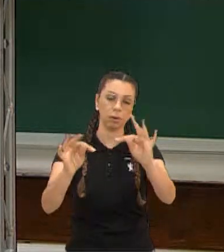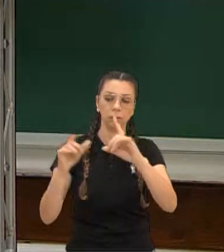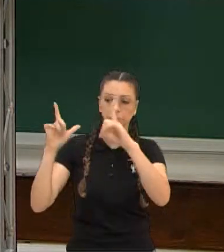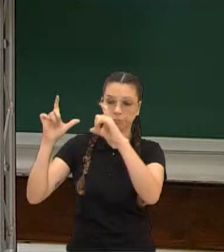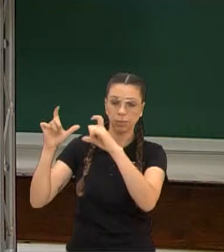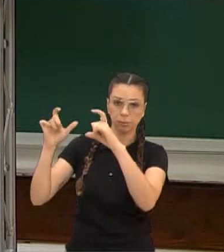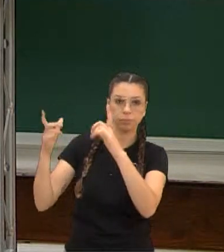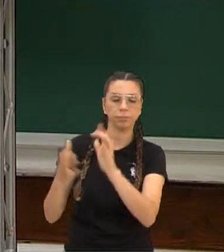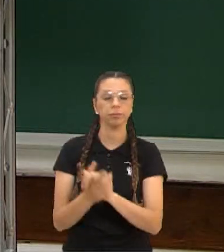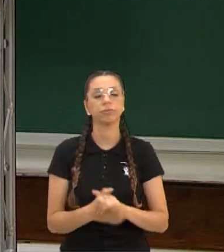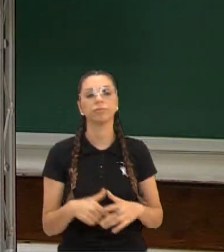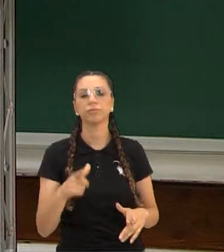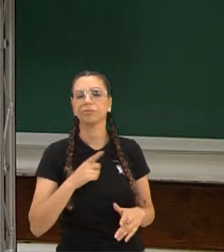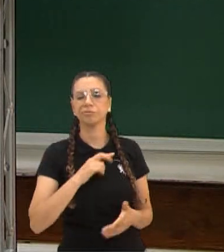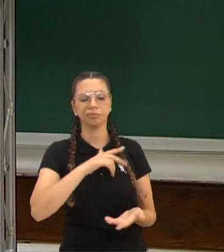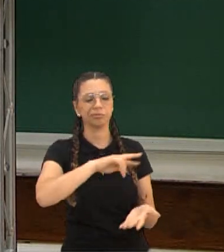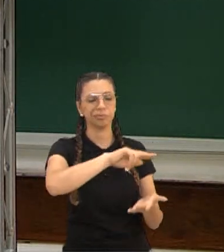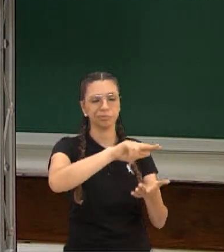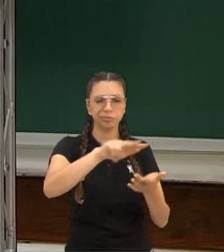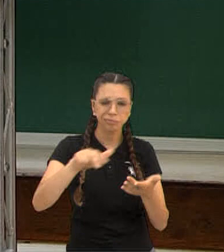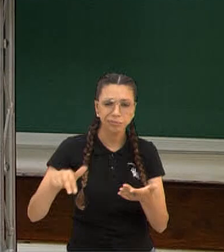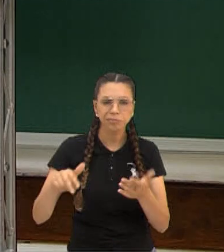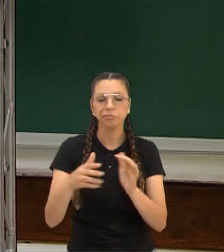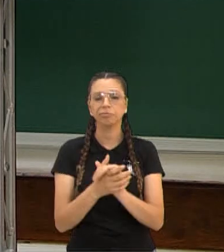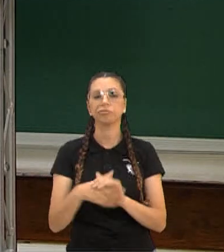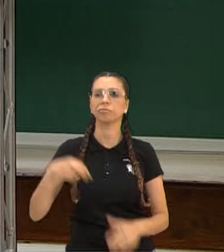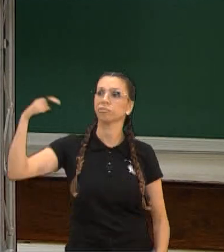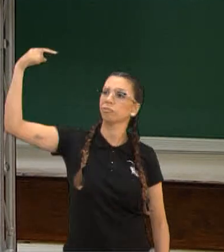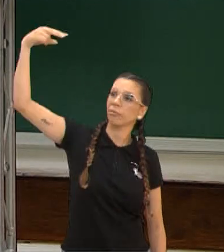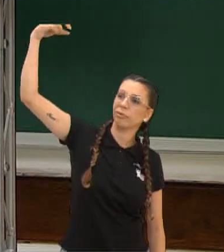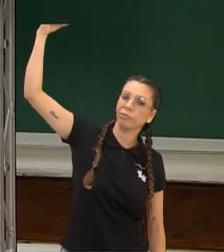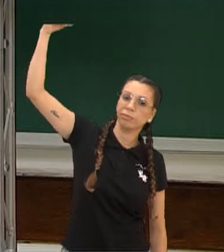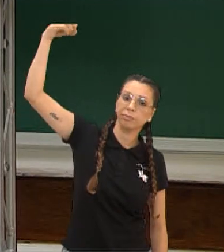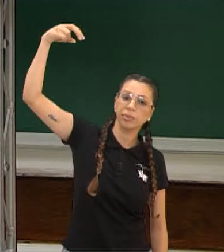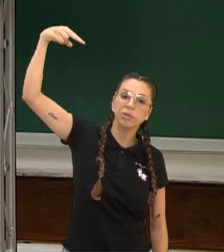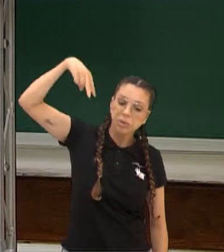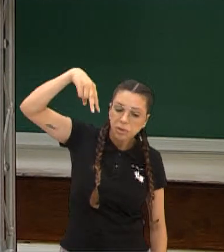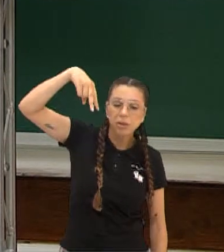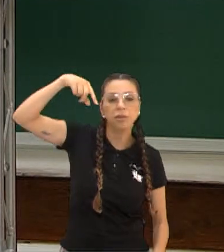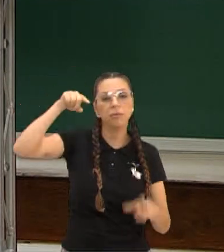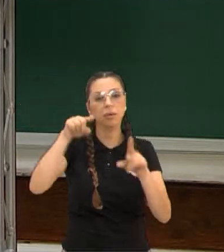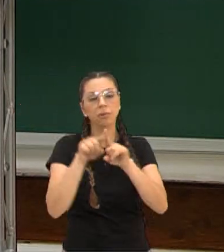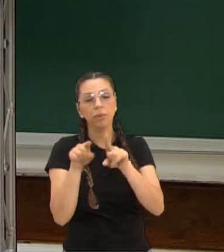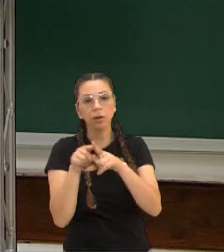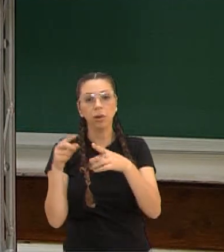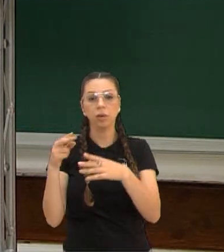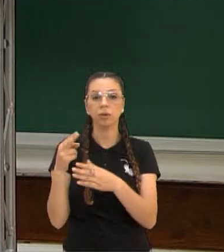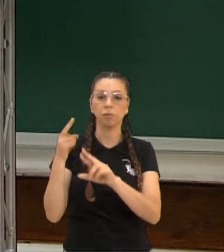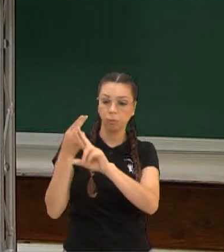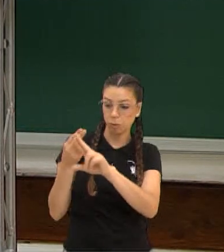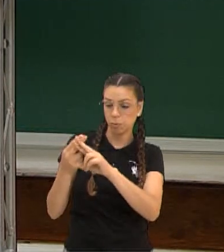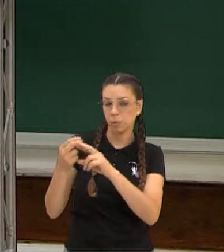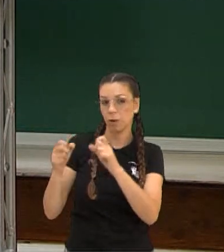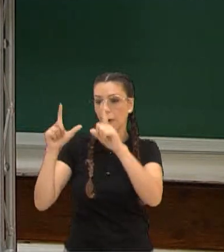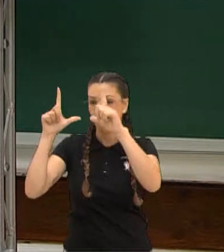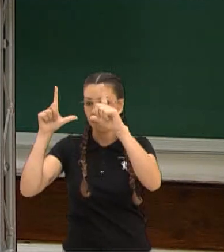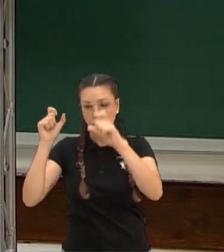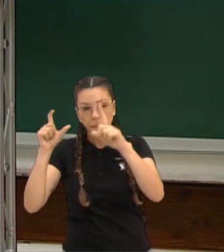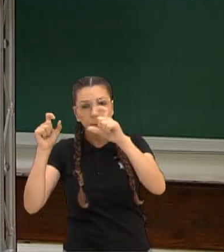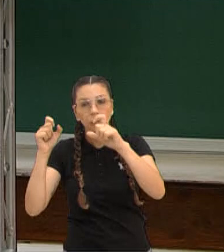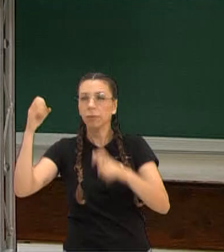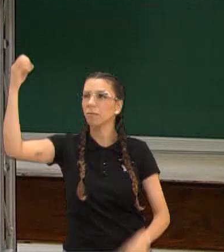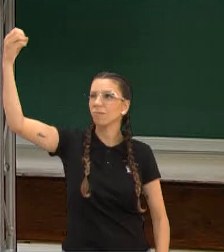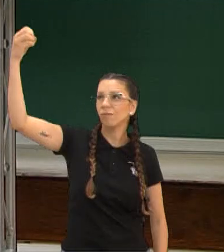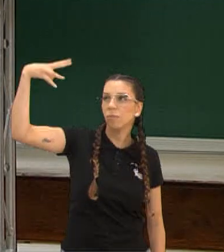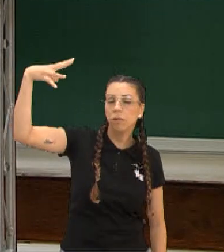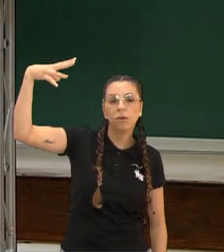ver muitas obras com vistas aéreas, tudo. Por quê? Porque eles vão usar a fotografia, que trabalha bem a parte de